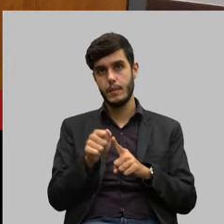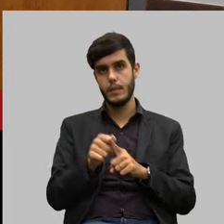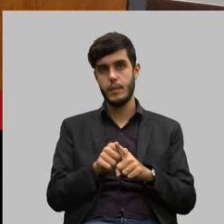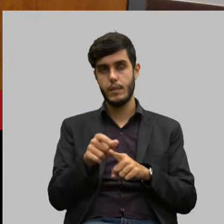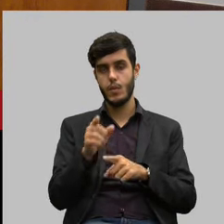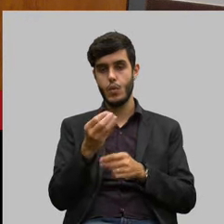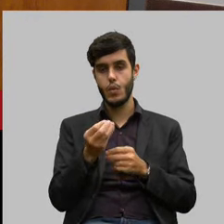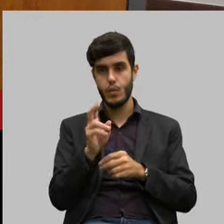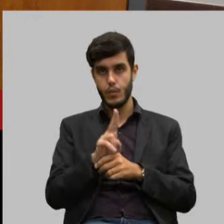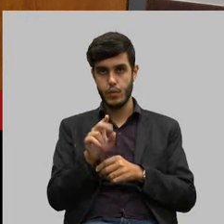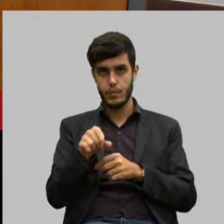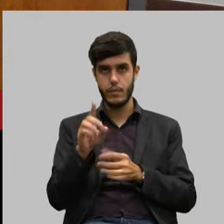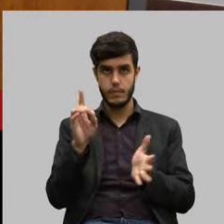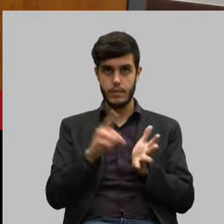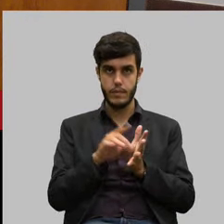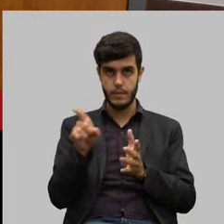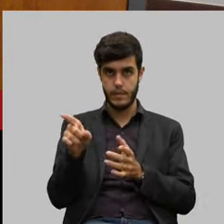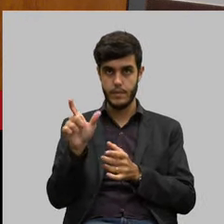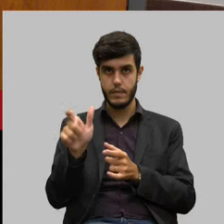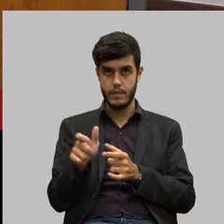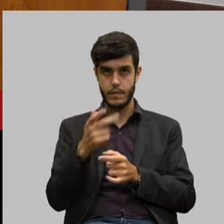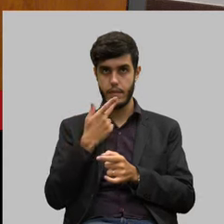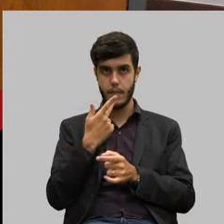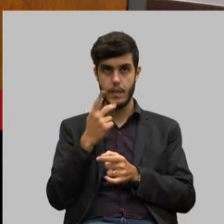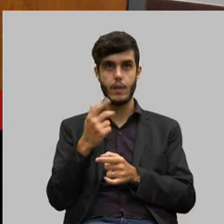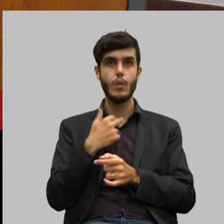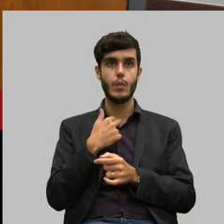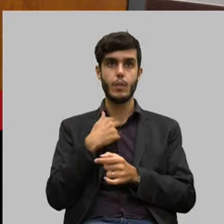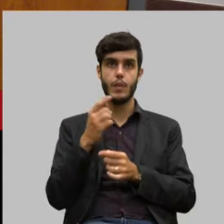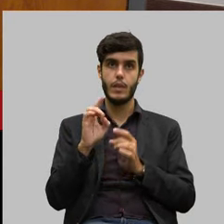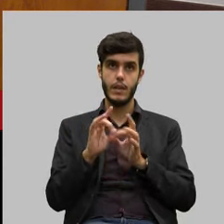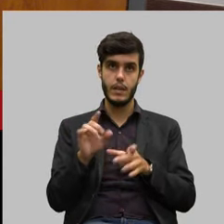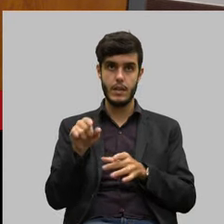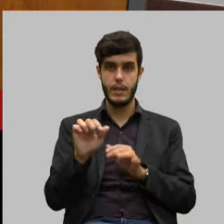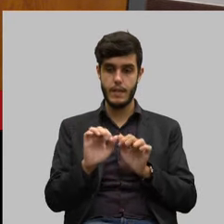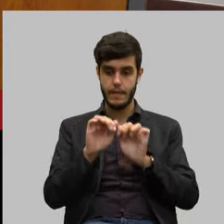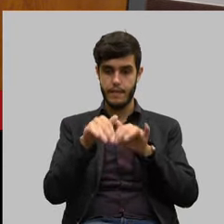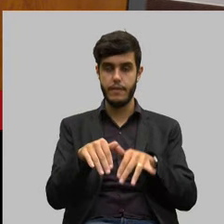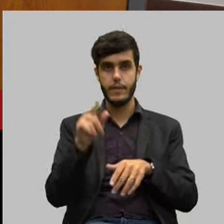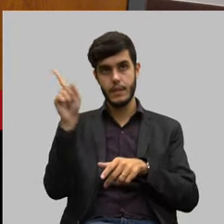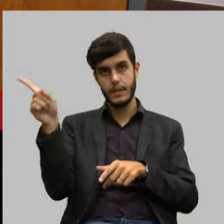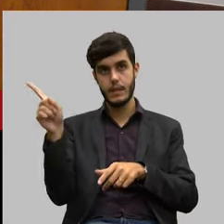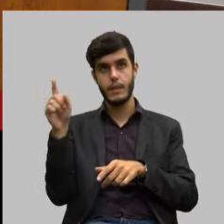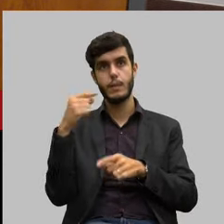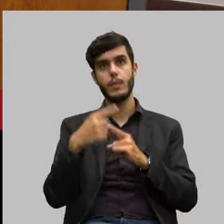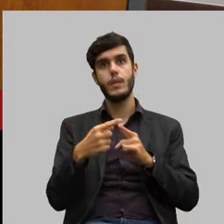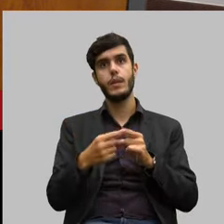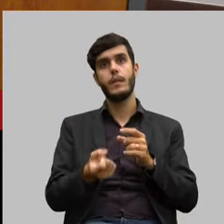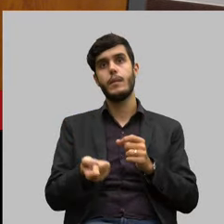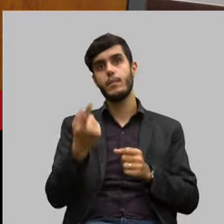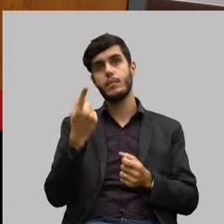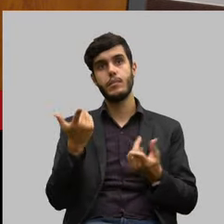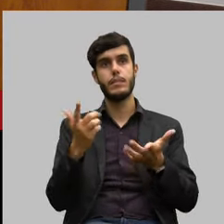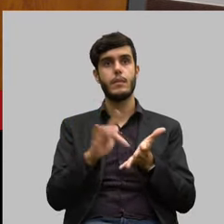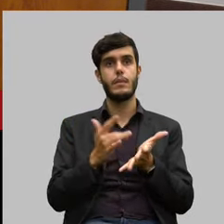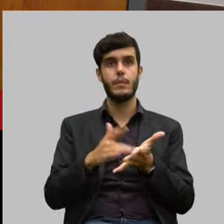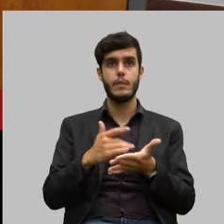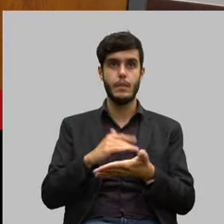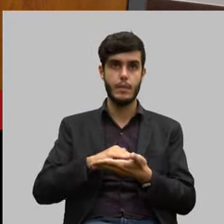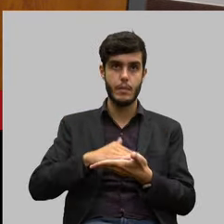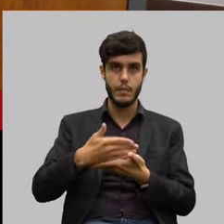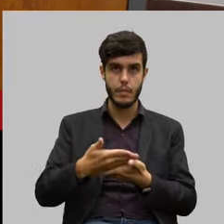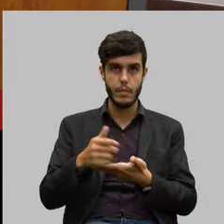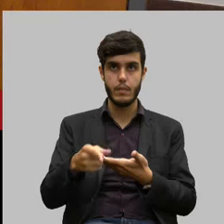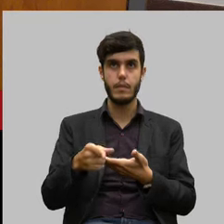a senhora tem razão se não pode deixar essa execução lá pro final senão começa a aparecer eh laptop né que é um Clássico